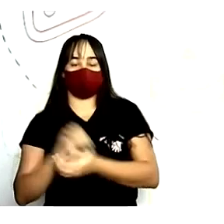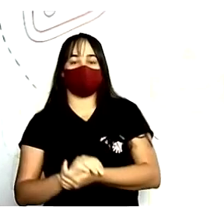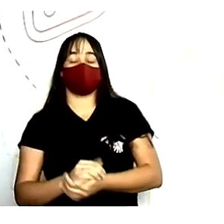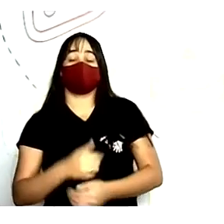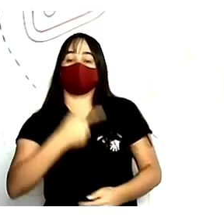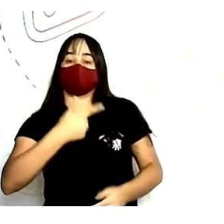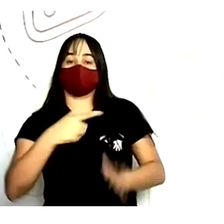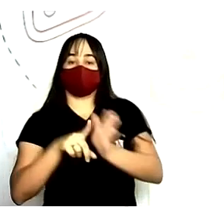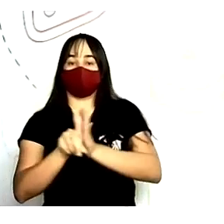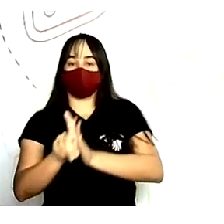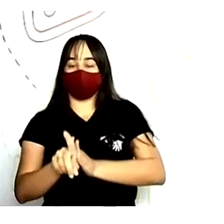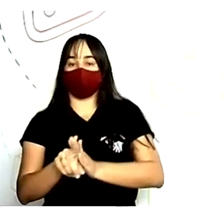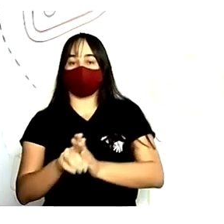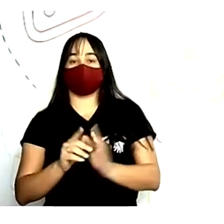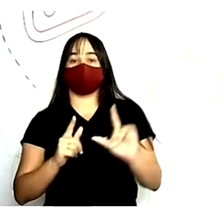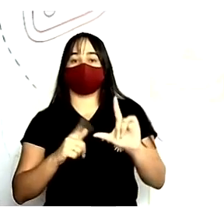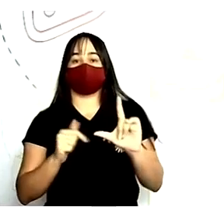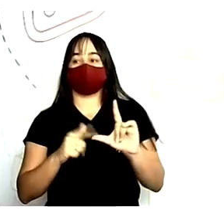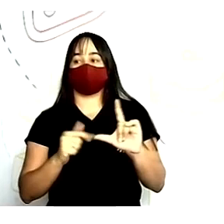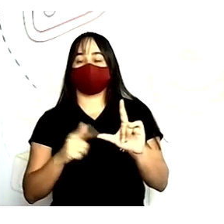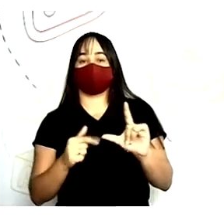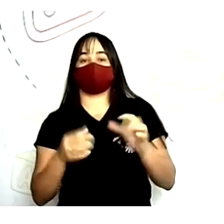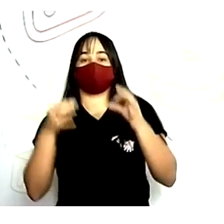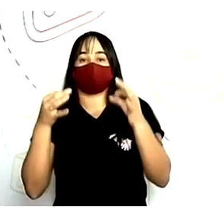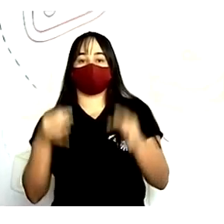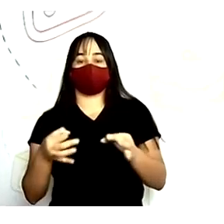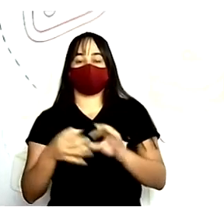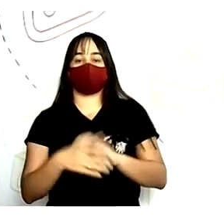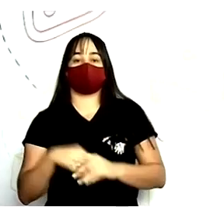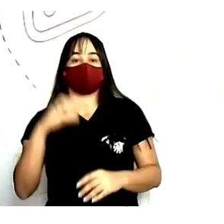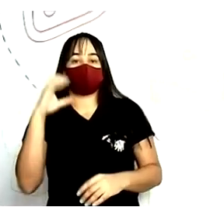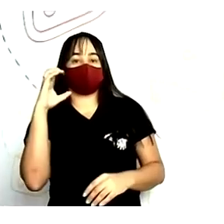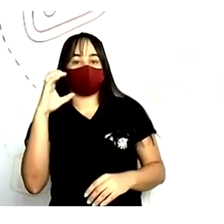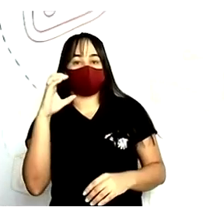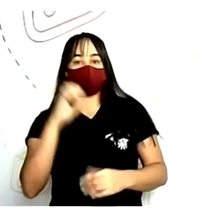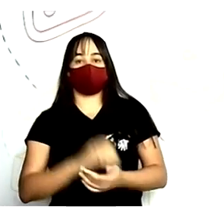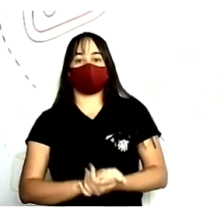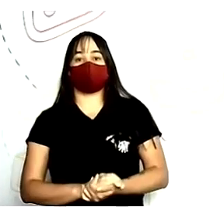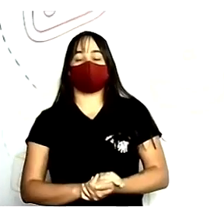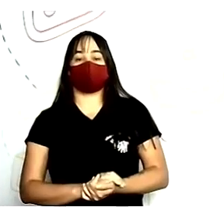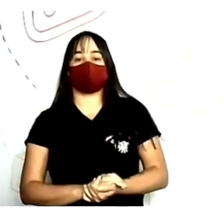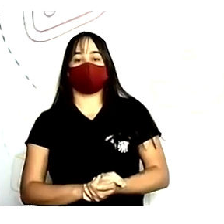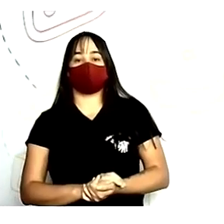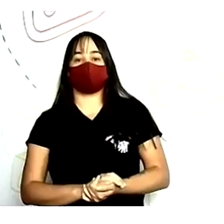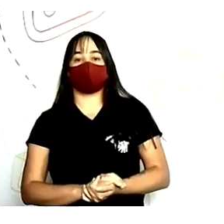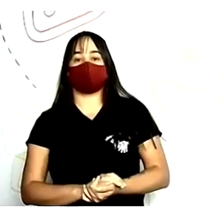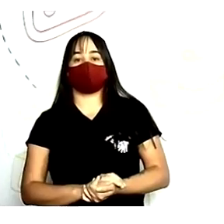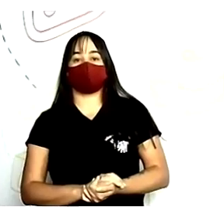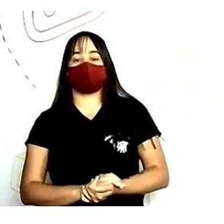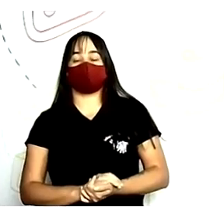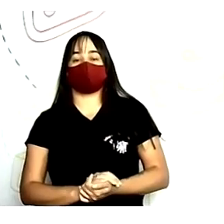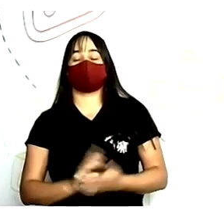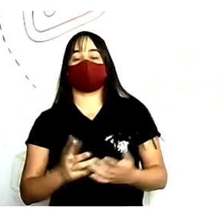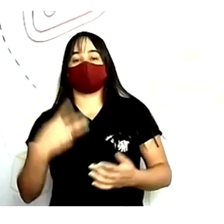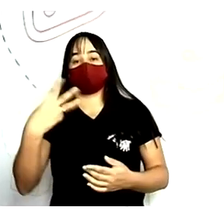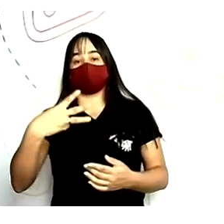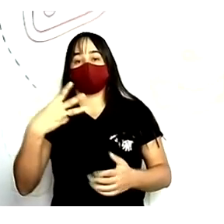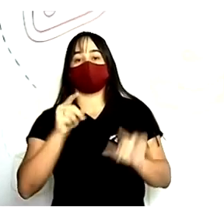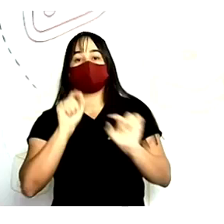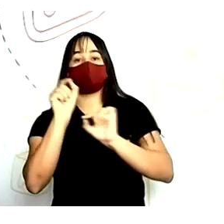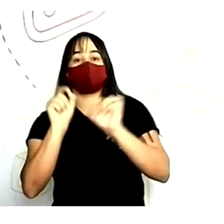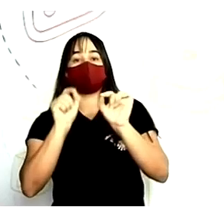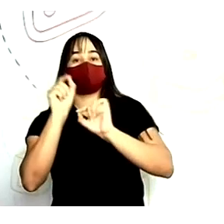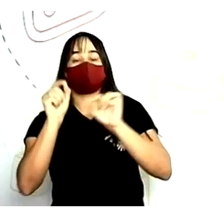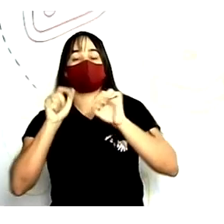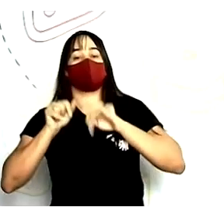a alternativa correta é a alternativa C. Terceira questão: o que é propagação de calor e